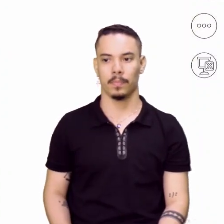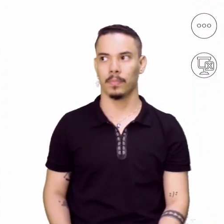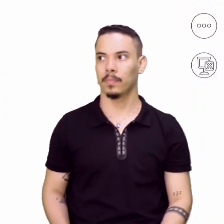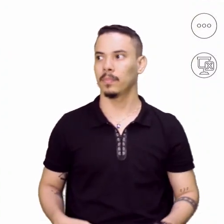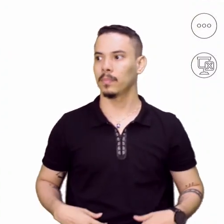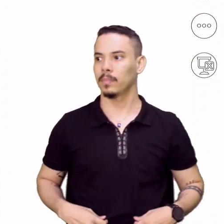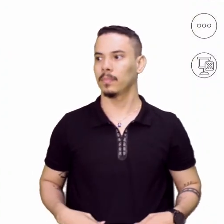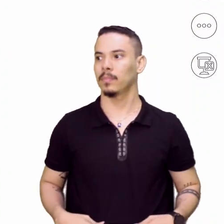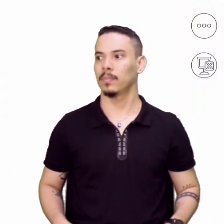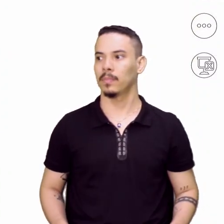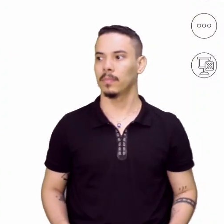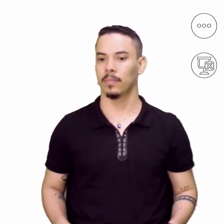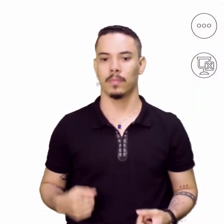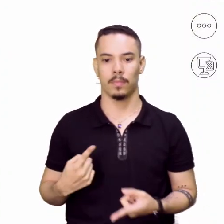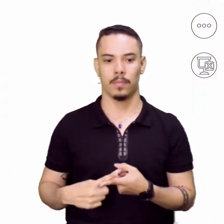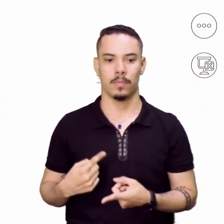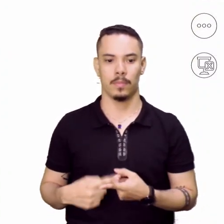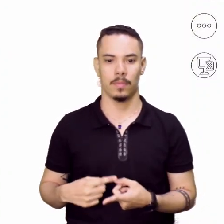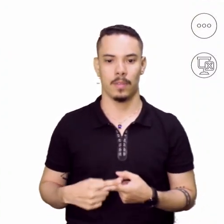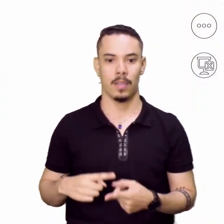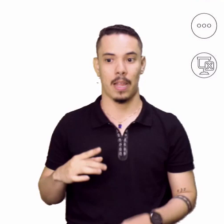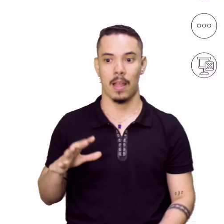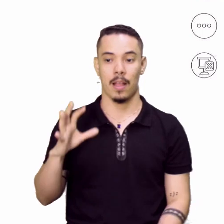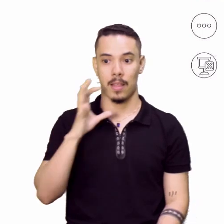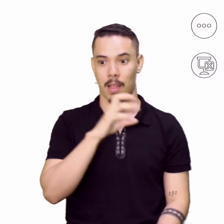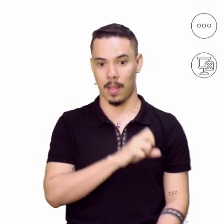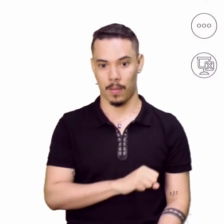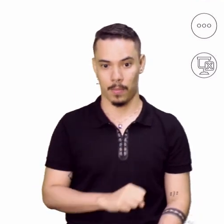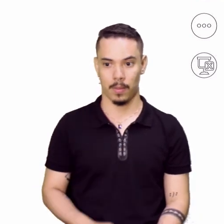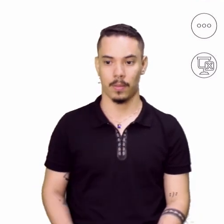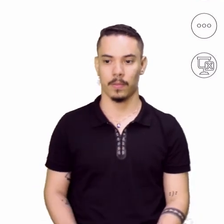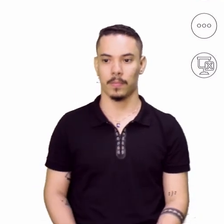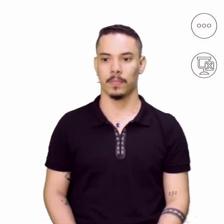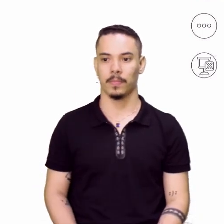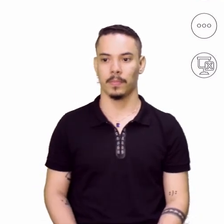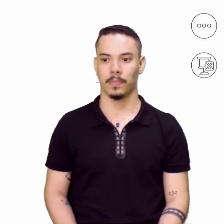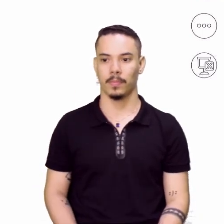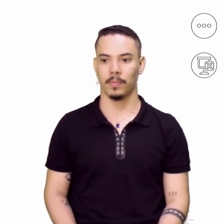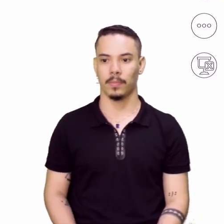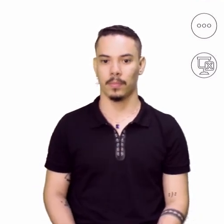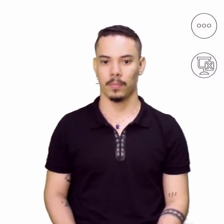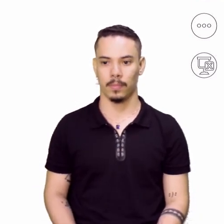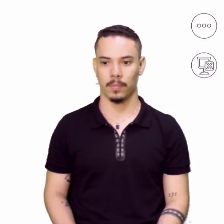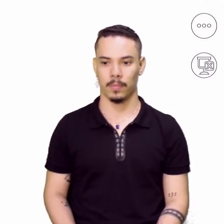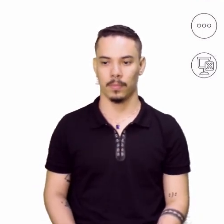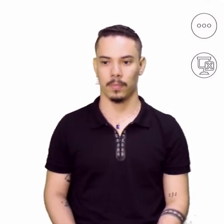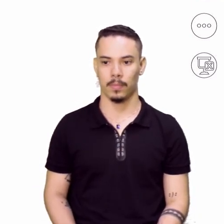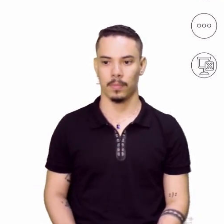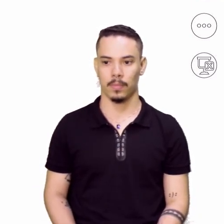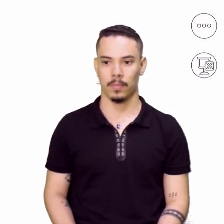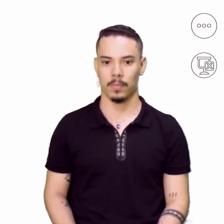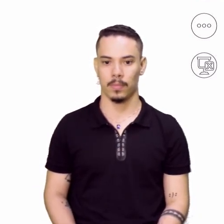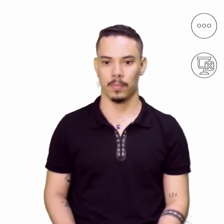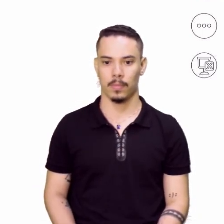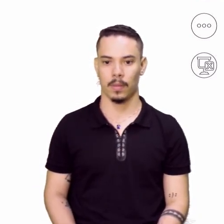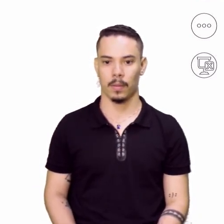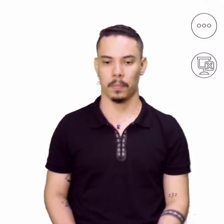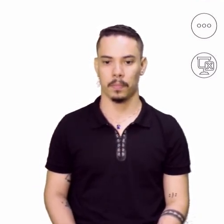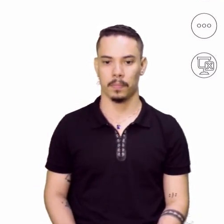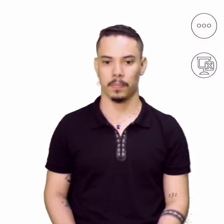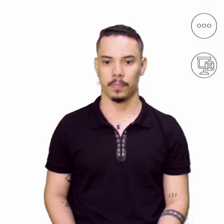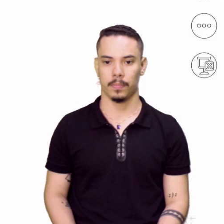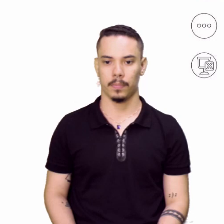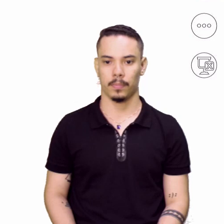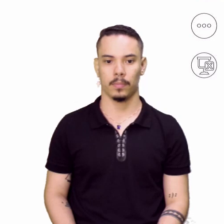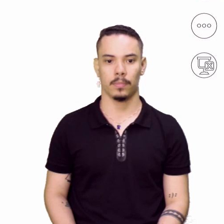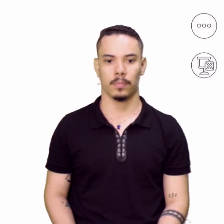eu colocando aqui o meu o meu celular e ele tá clicando aqui sem querer temos uma pergunta para o